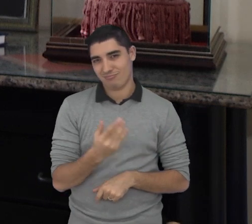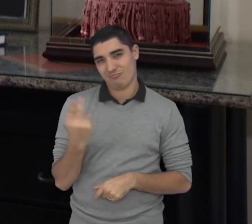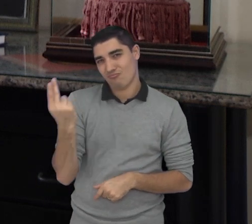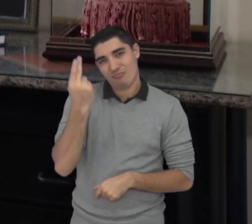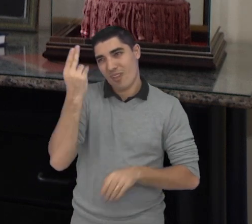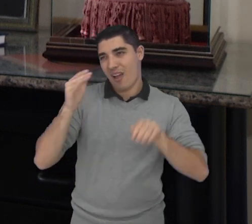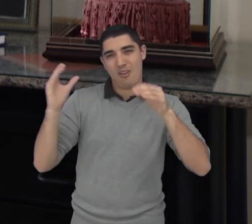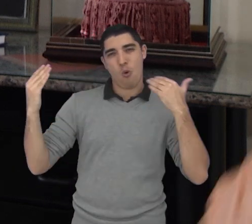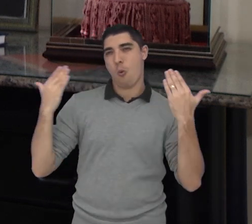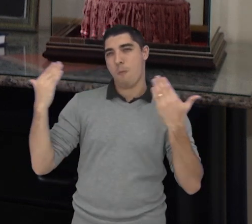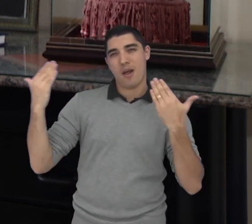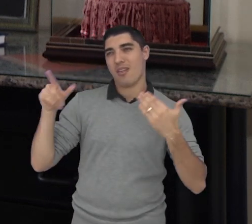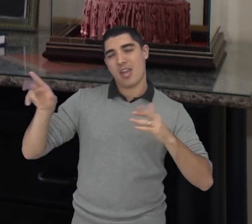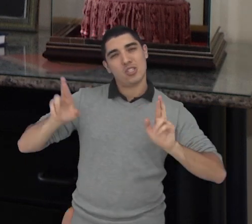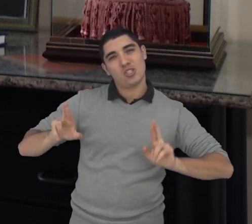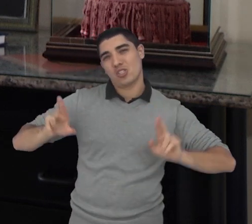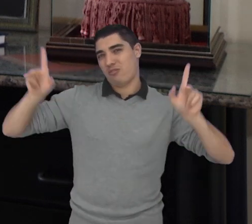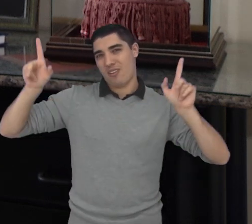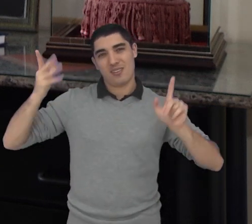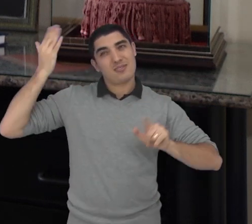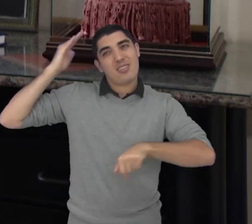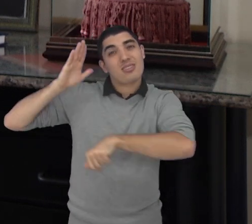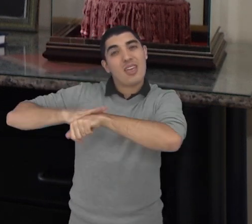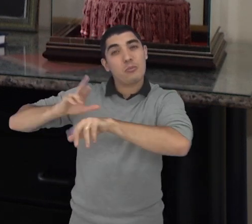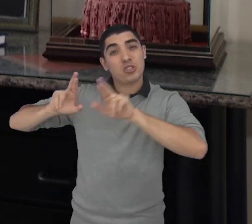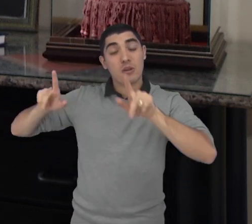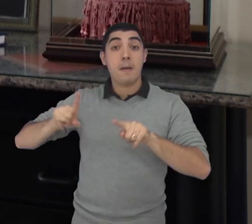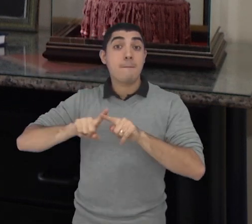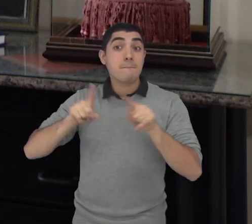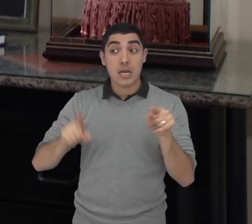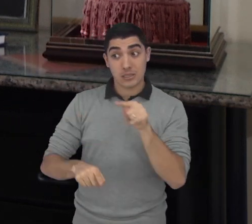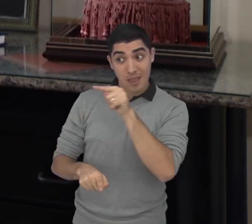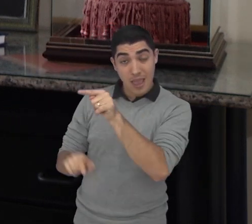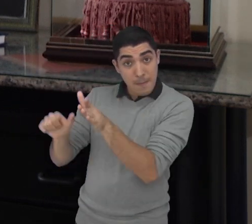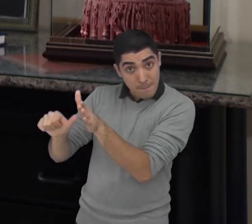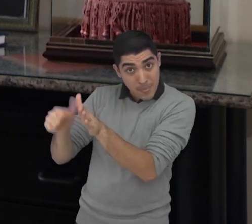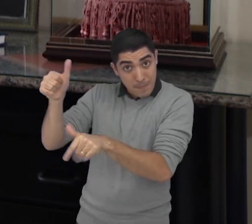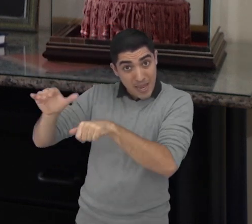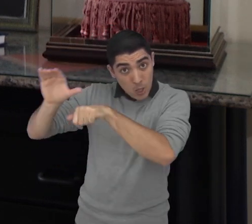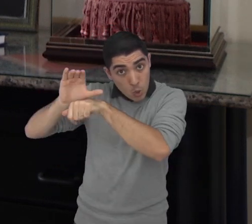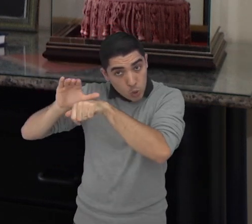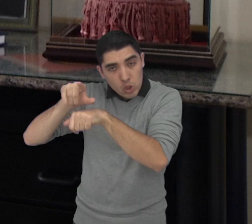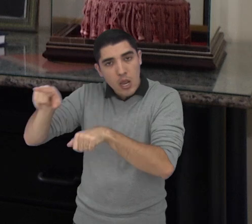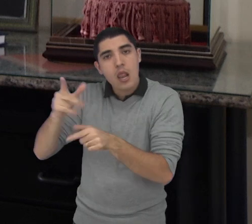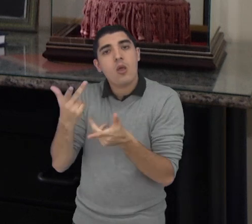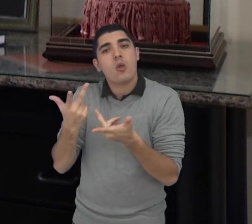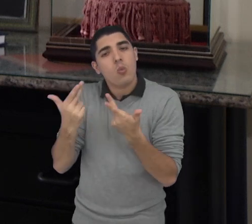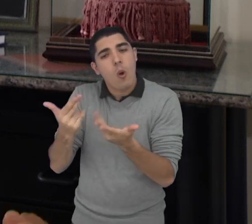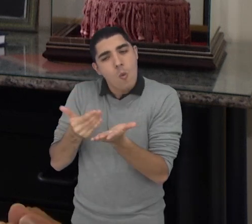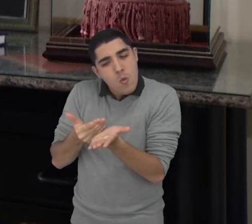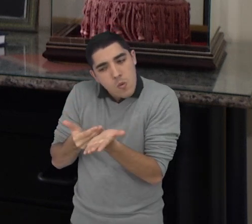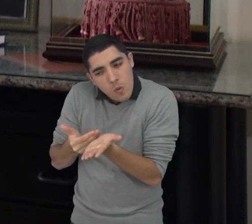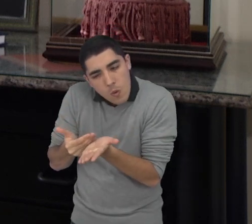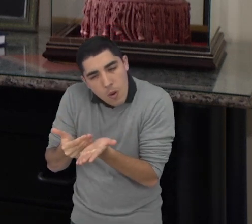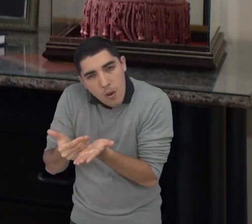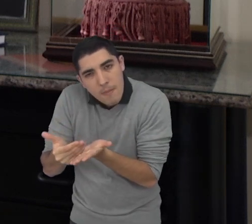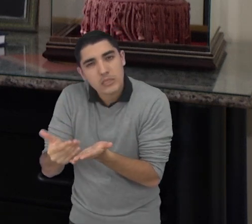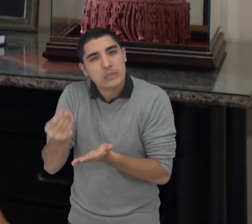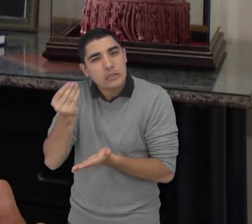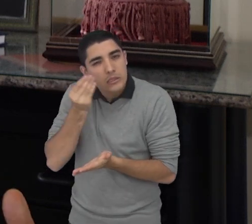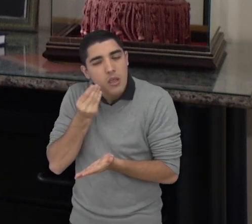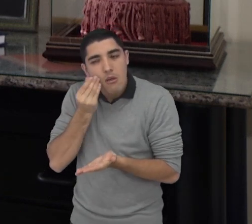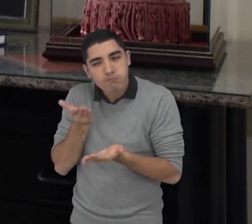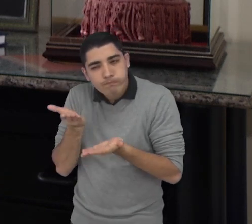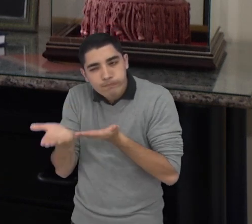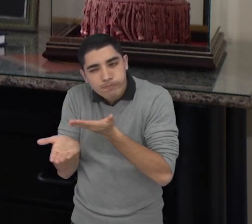um outro mundo, uma outra realidade. Mas ela foi o grande passo inicial